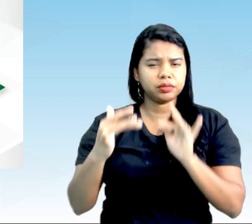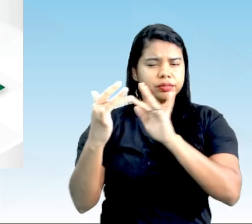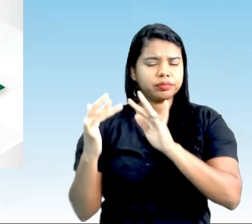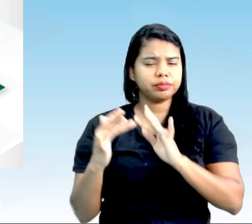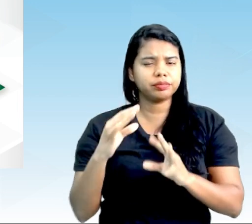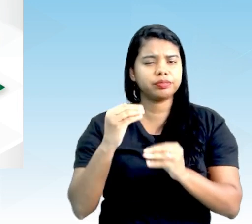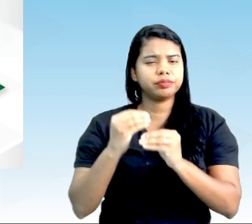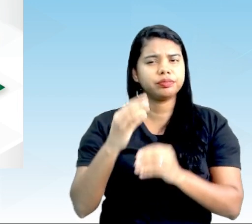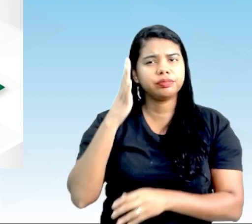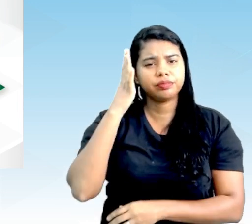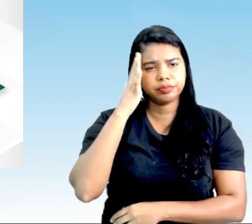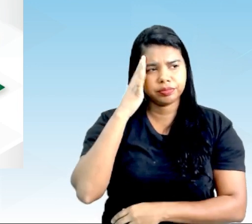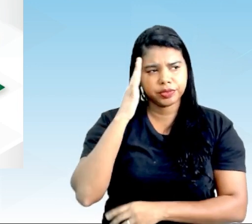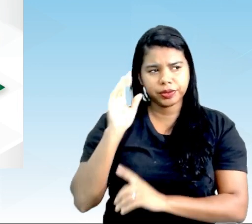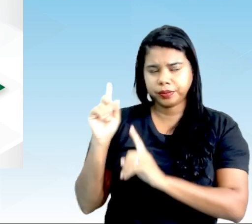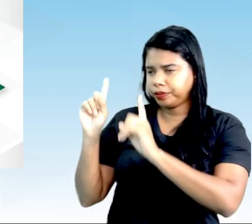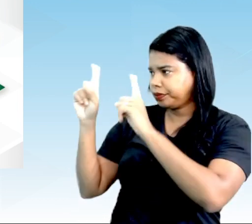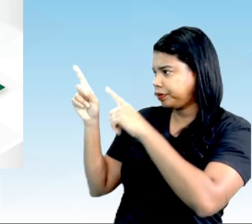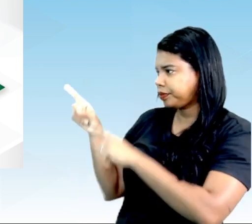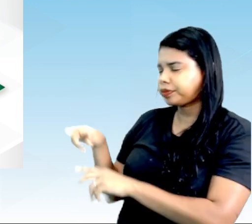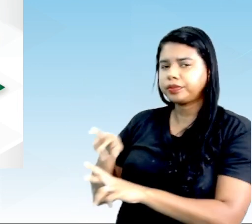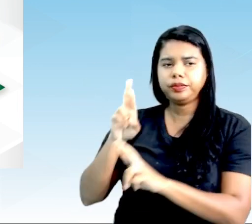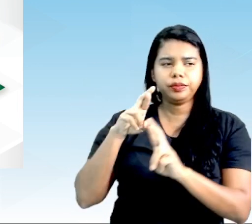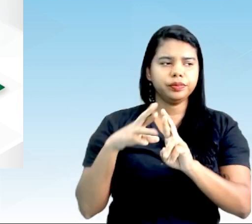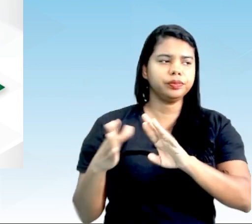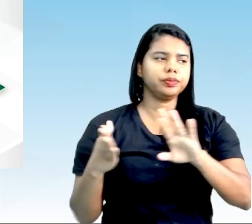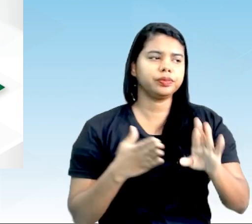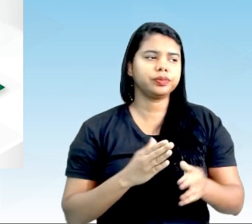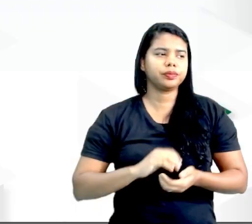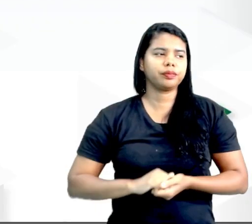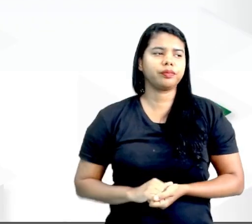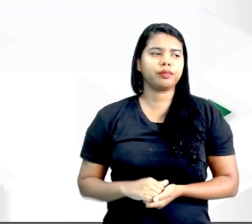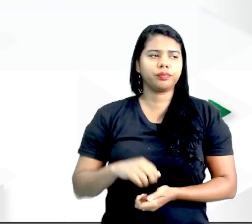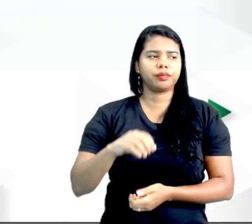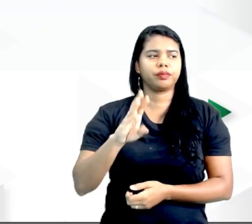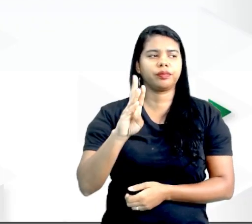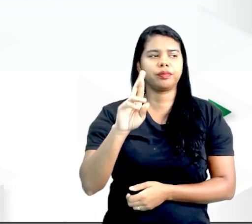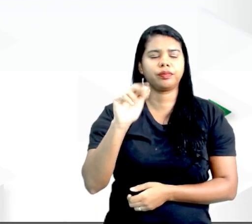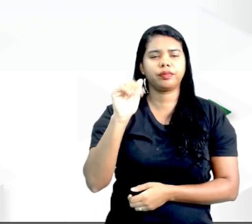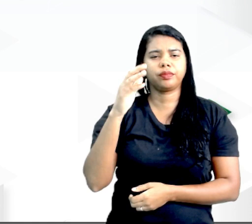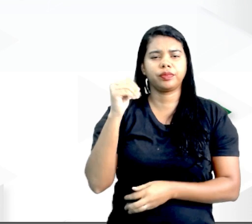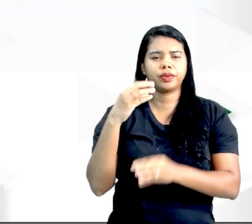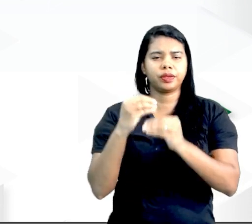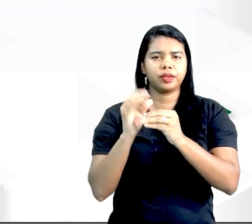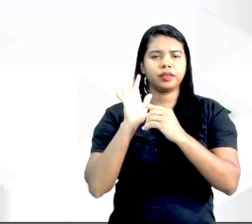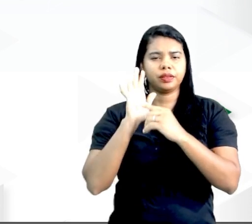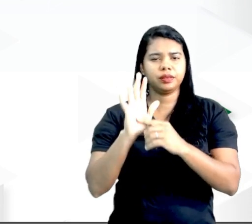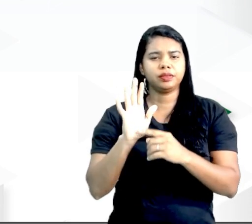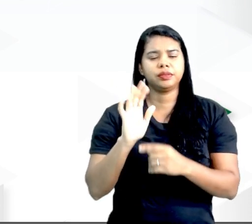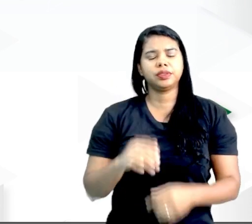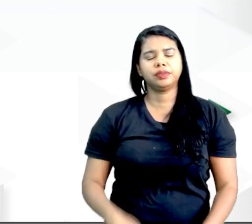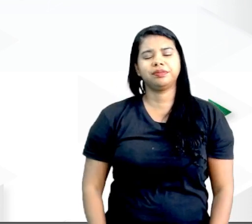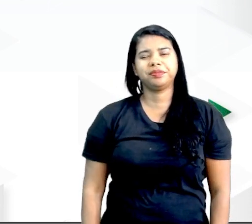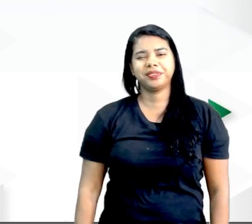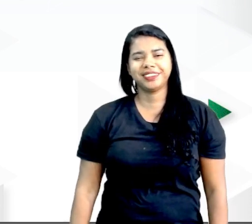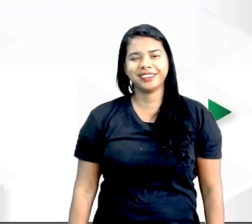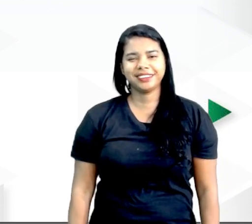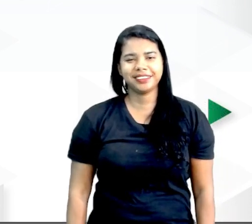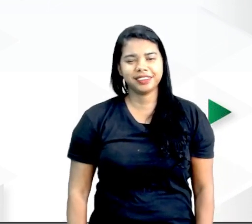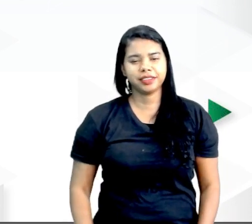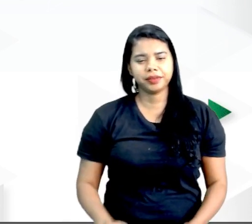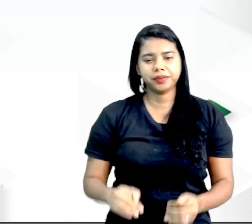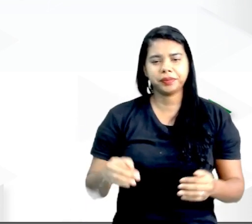a braça, que é essa aí, ó, bem referenciada, tá? Trouxe o rei porque faz tempo, né? Antigo. É isso mesmo. A